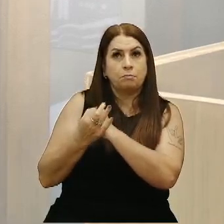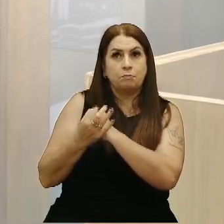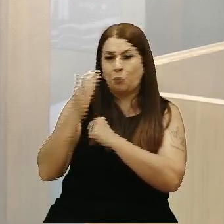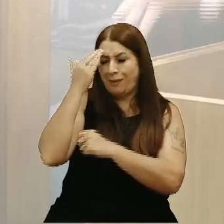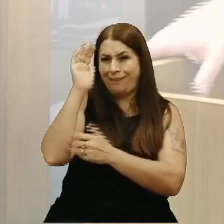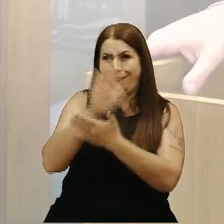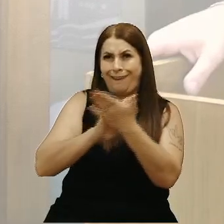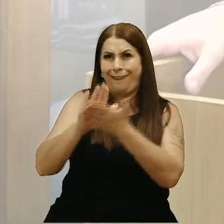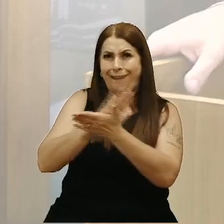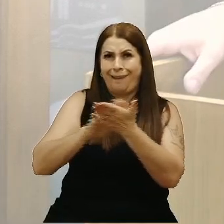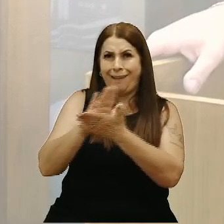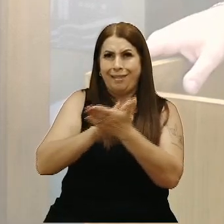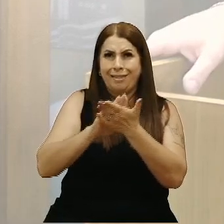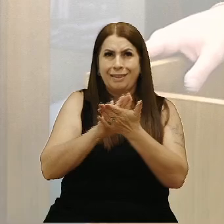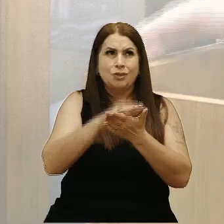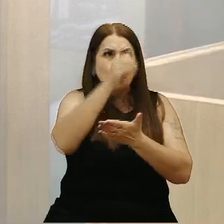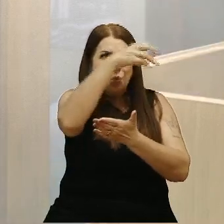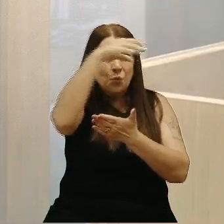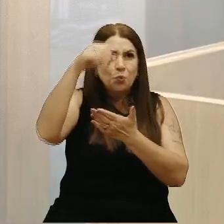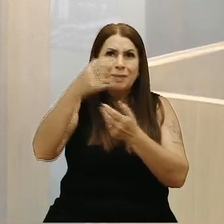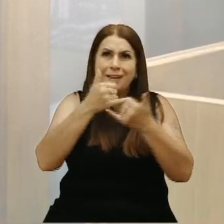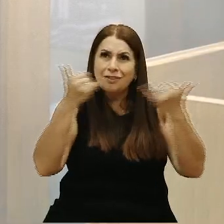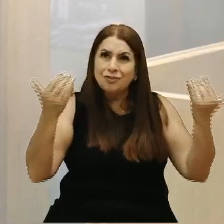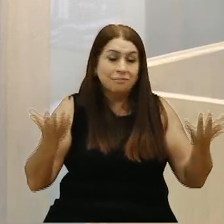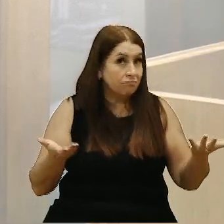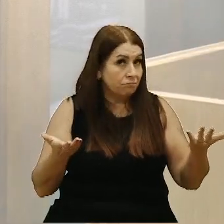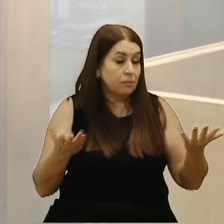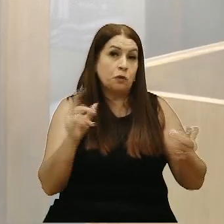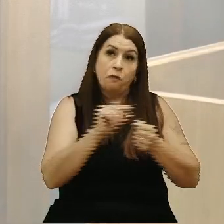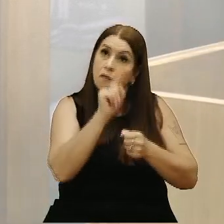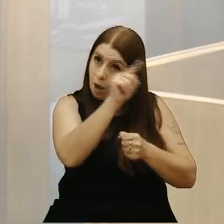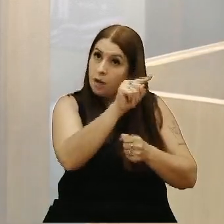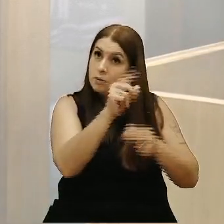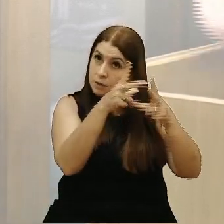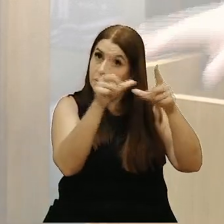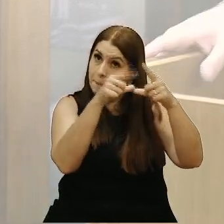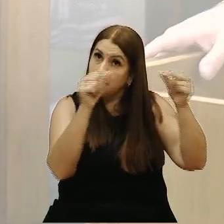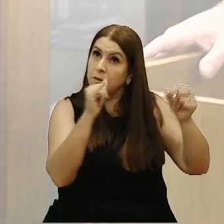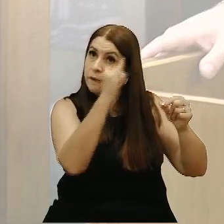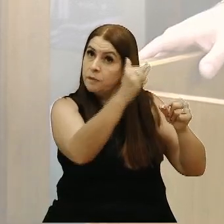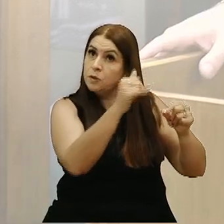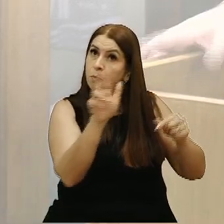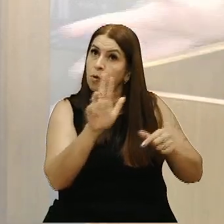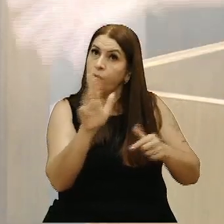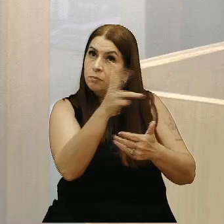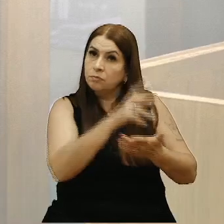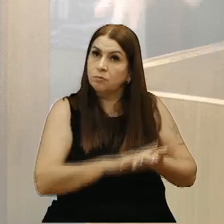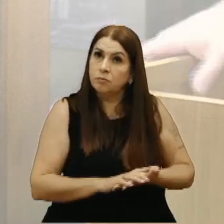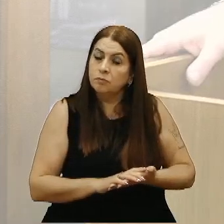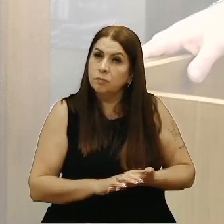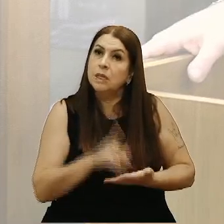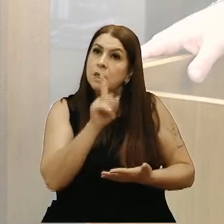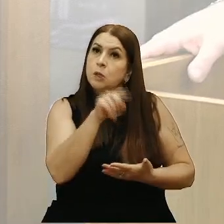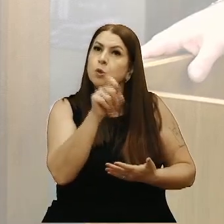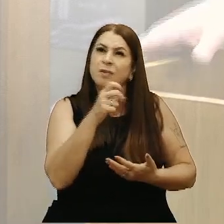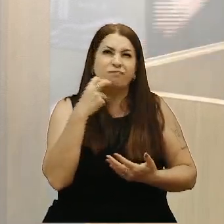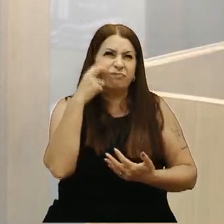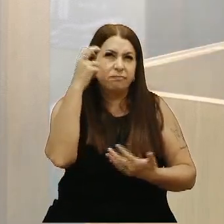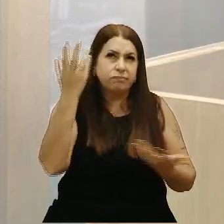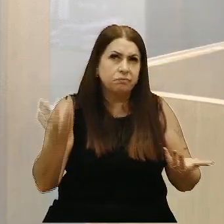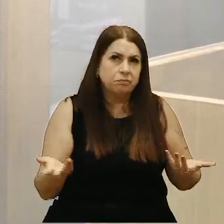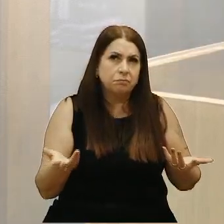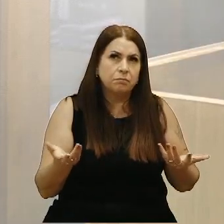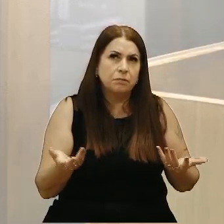entende nada de Minas e Energia. Então faz isso, vai a Brasília e indica para o Lula, que isso sim é uma vergonha.